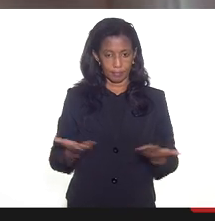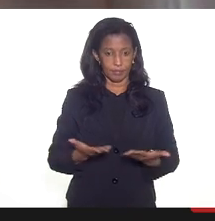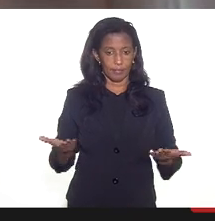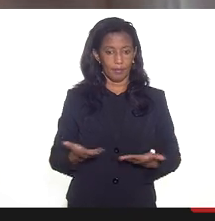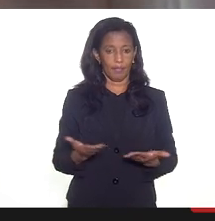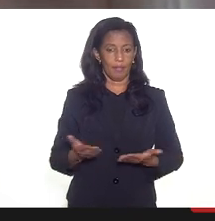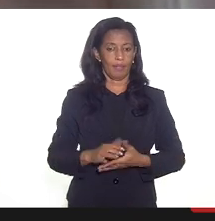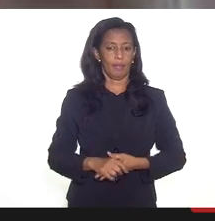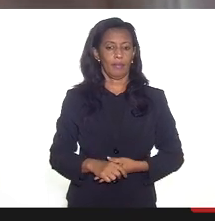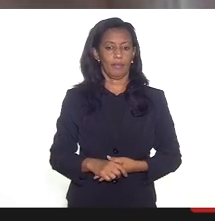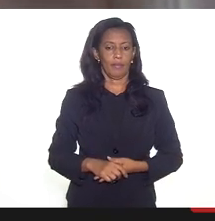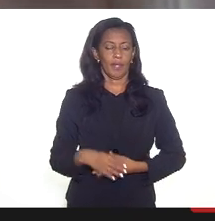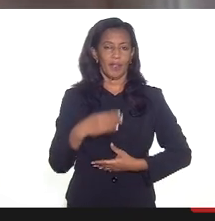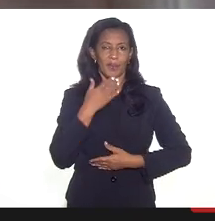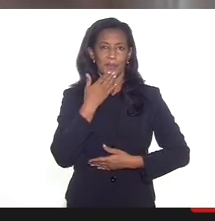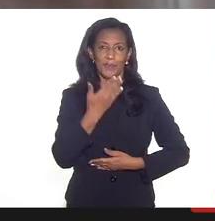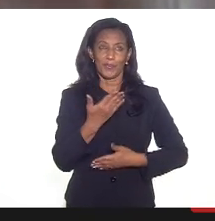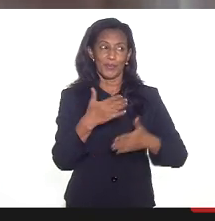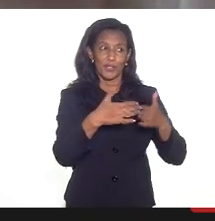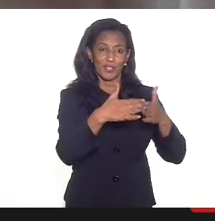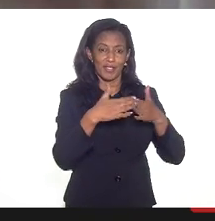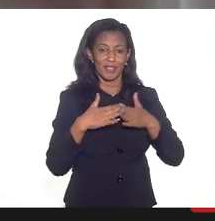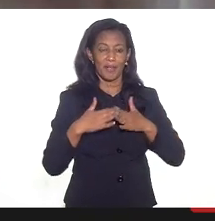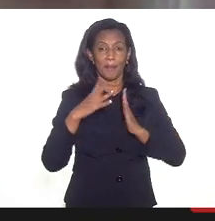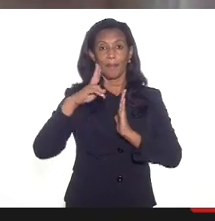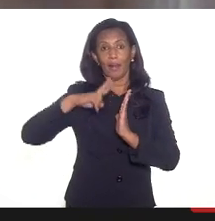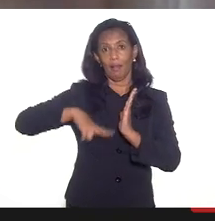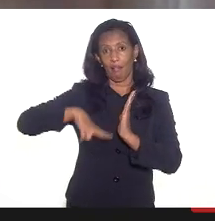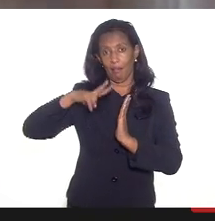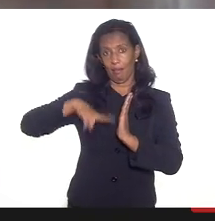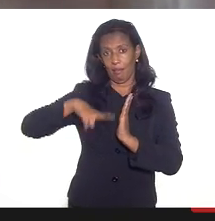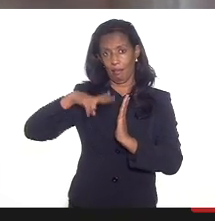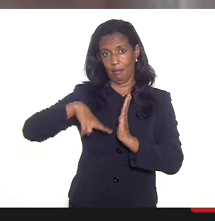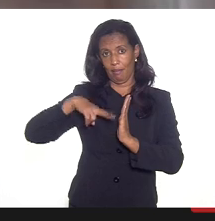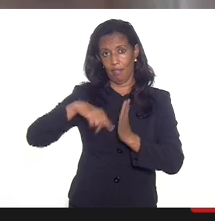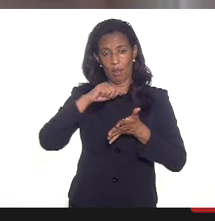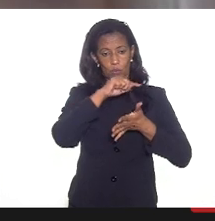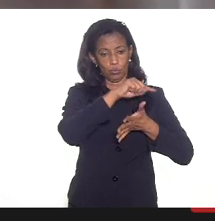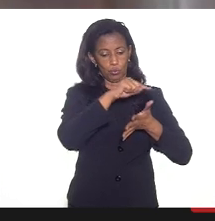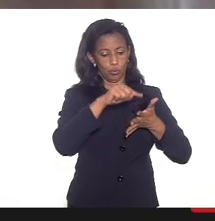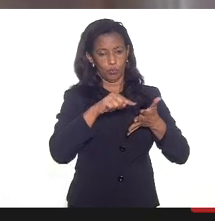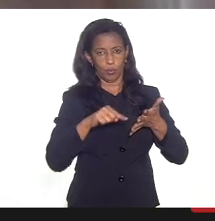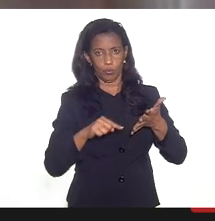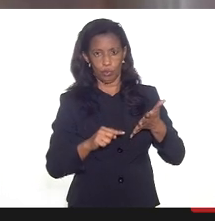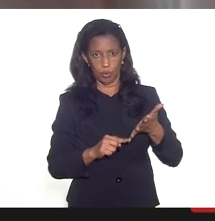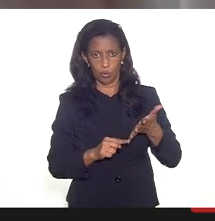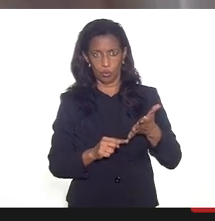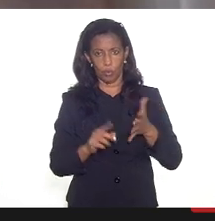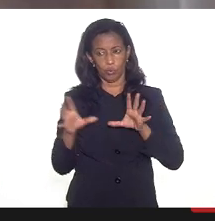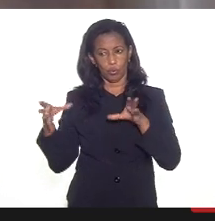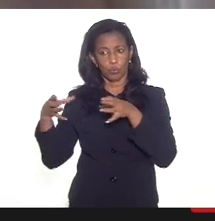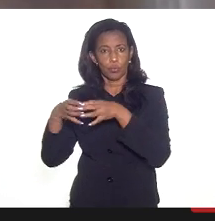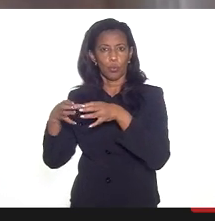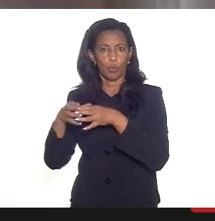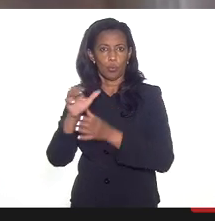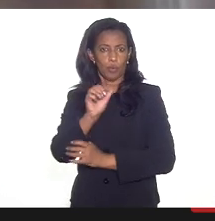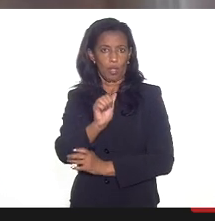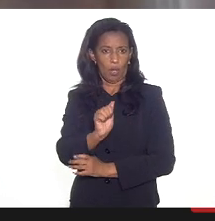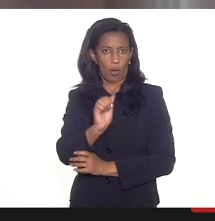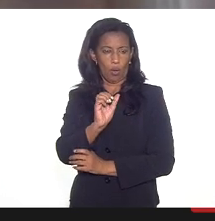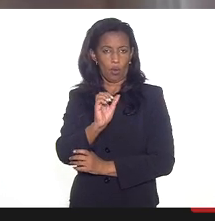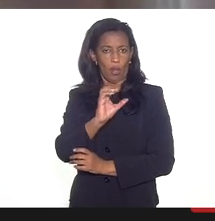eu vou pedir licença aqui para ler para vocês algumas das pontuações que as nossas integrantes da OAB Mulher